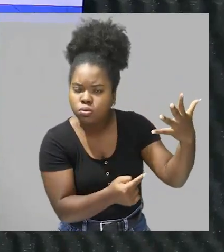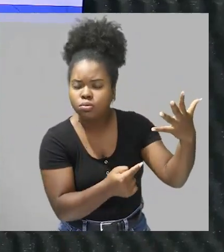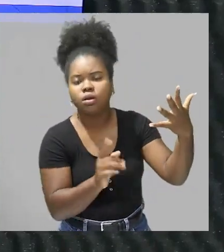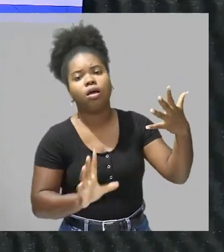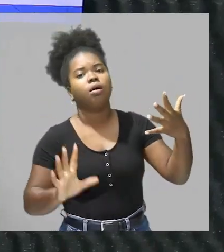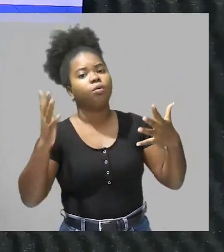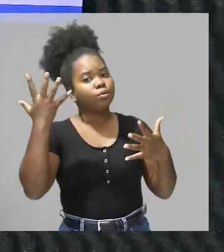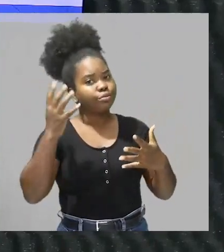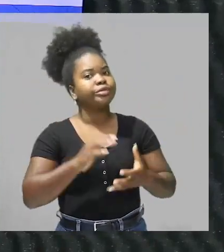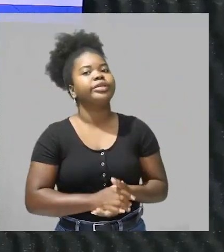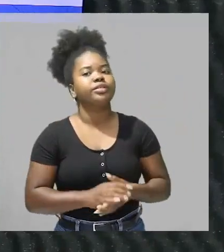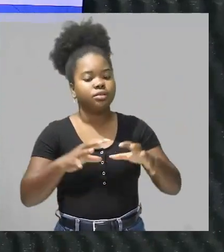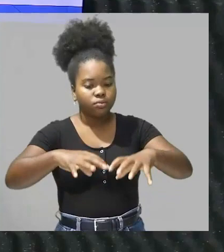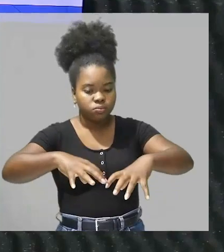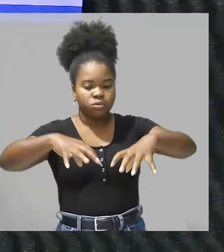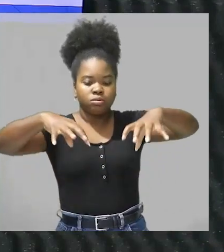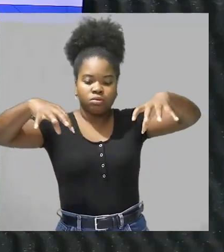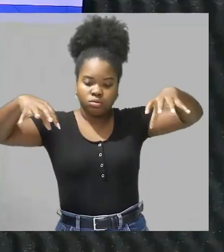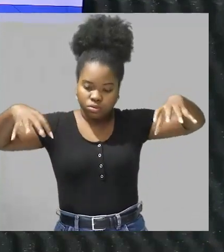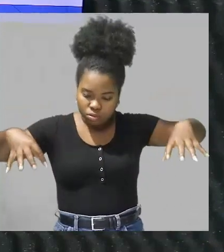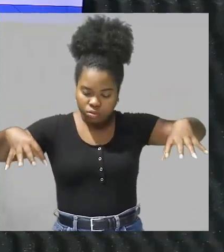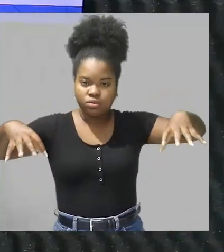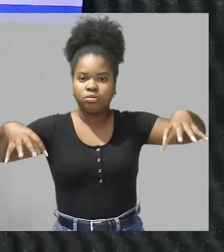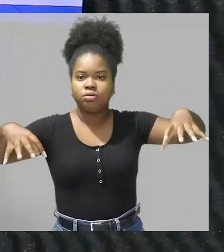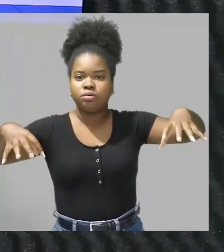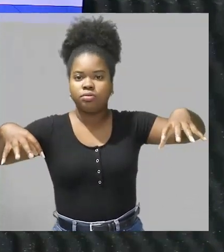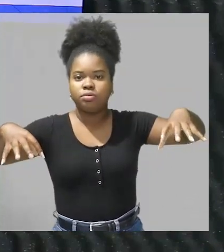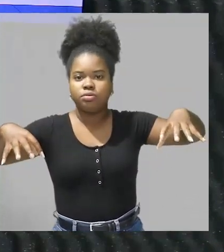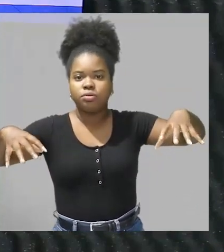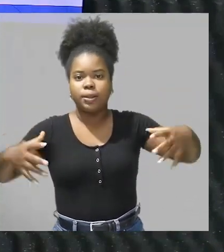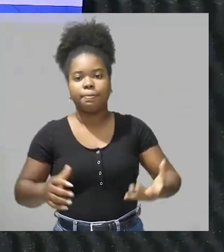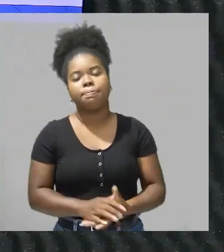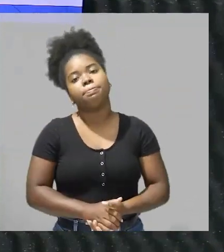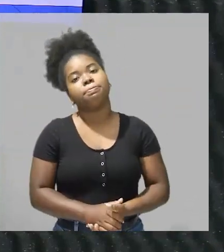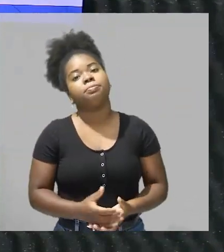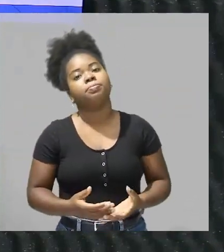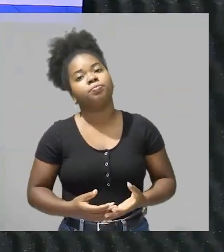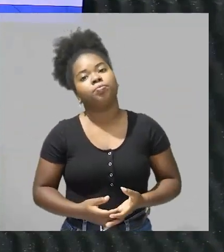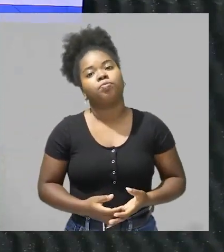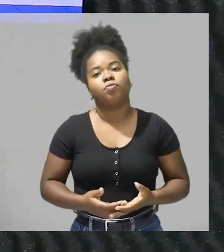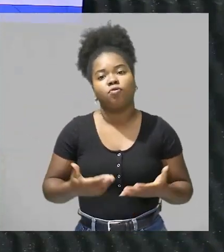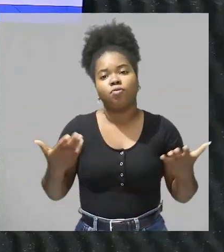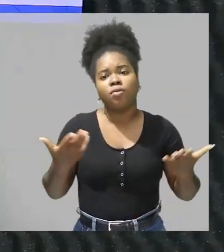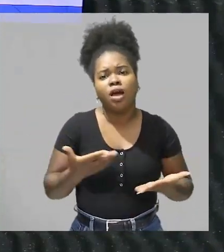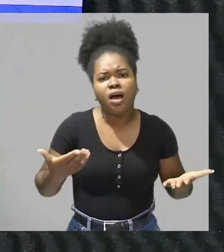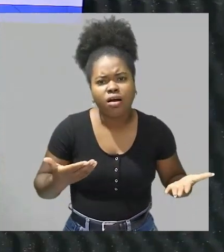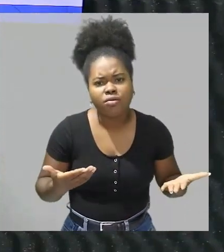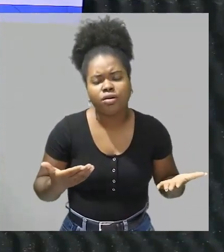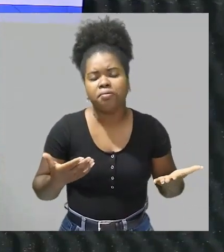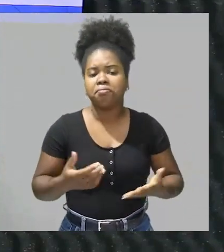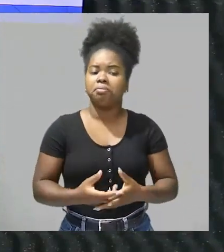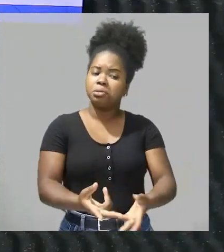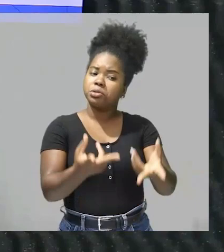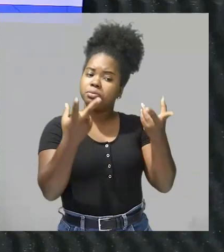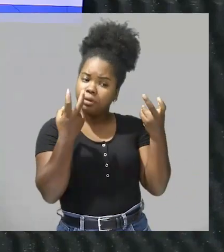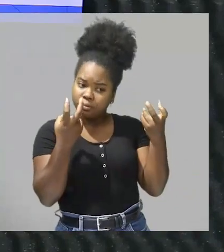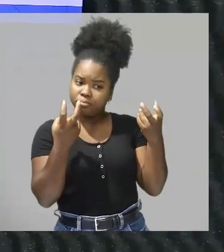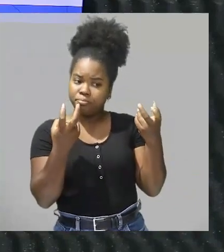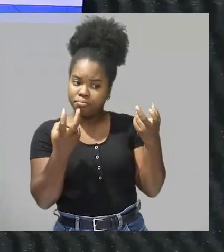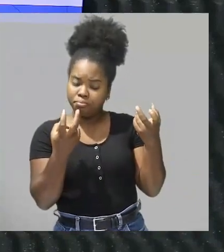acontece essa decantação beleza e agora o seguinte para ver a